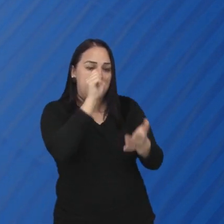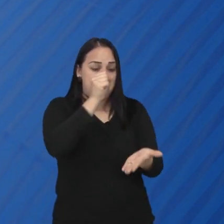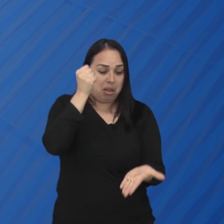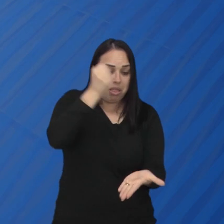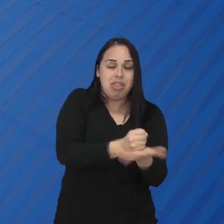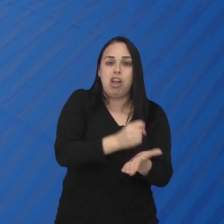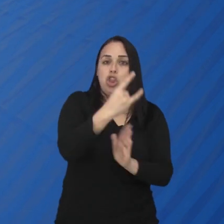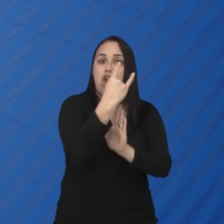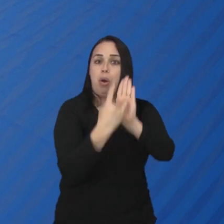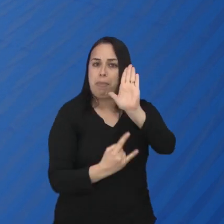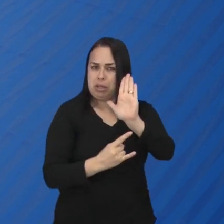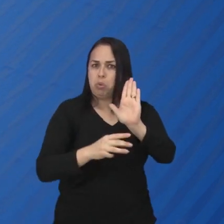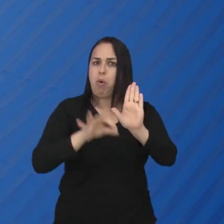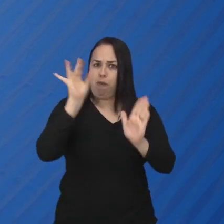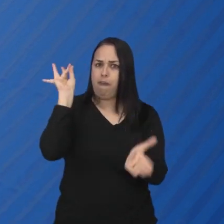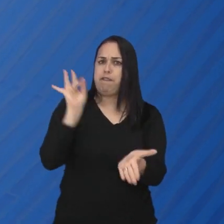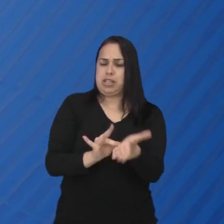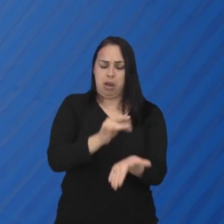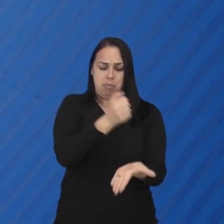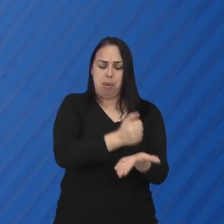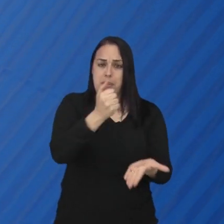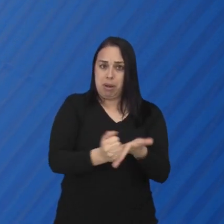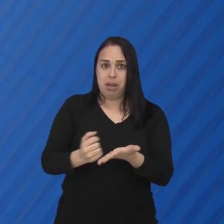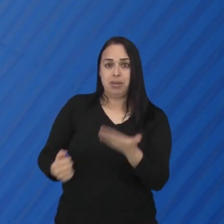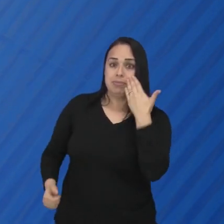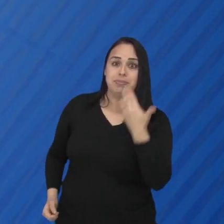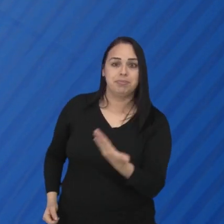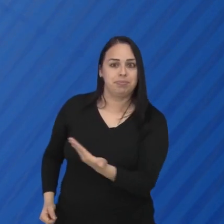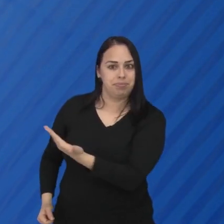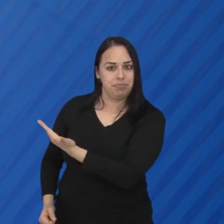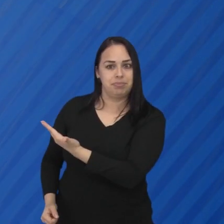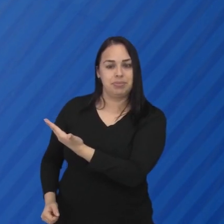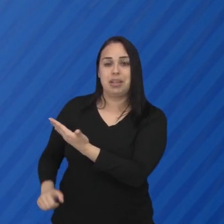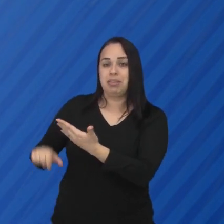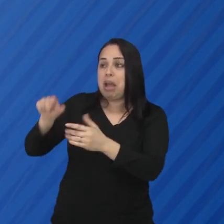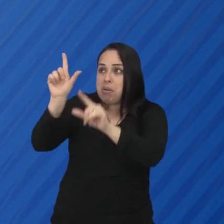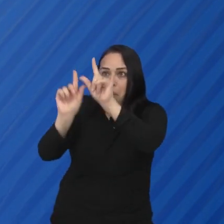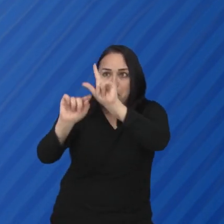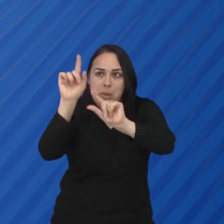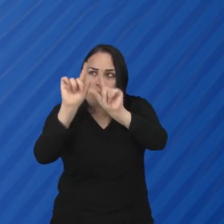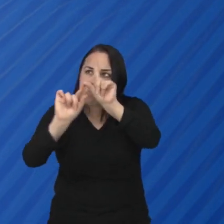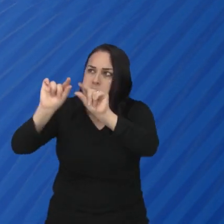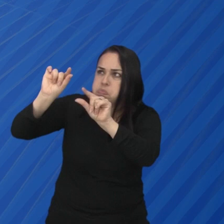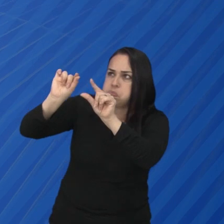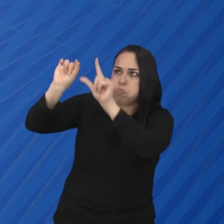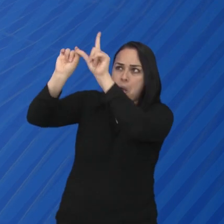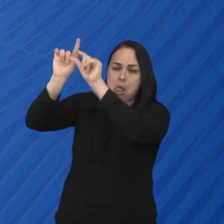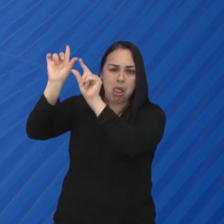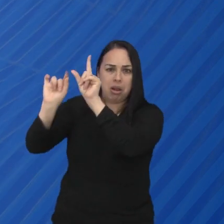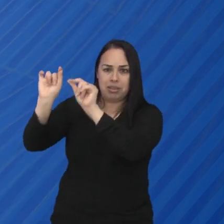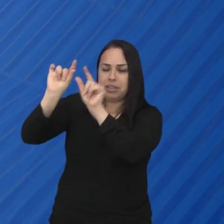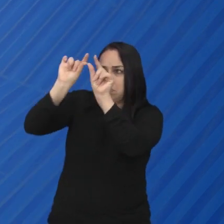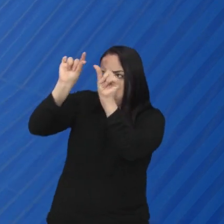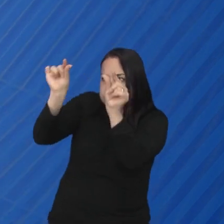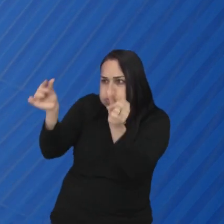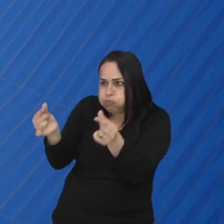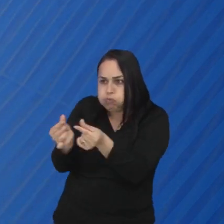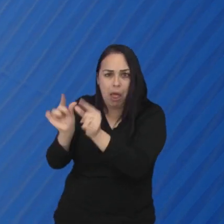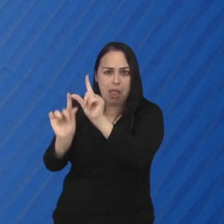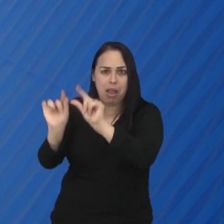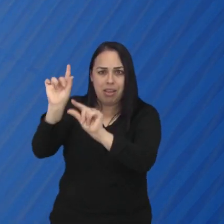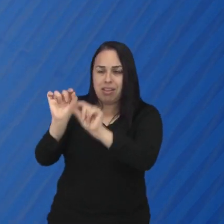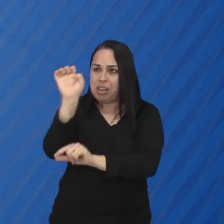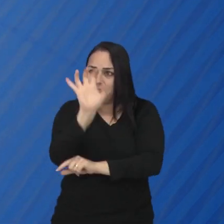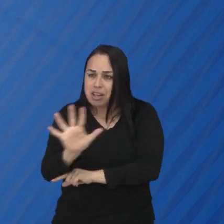de documentos e atos oficiais. Já o brasão tem no centro a constelação Cruzeiro do Sul. As estrelas na borda representam